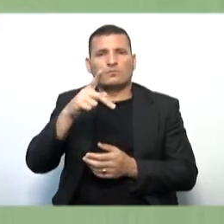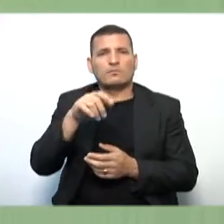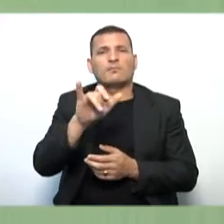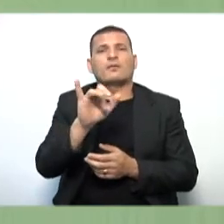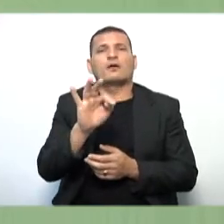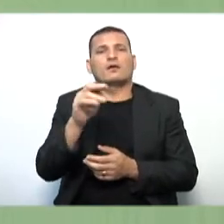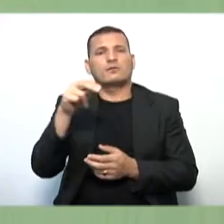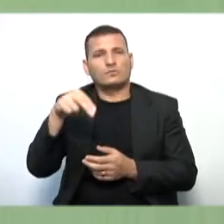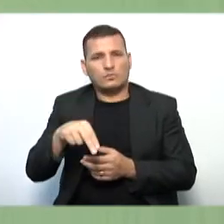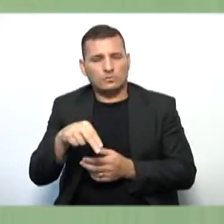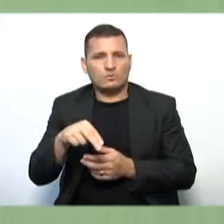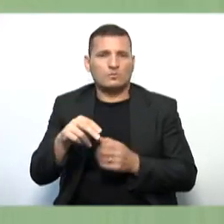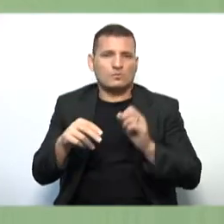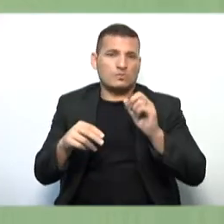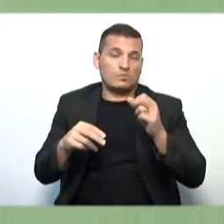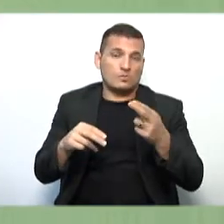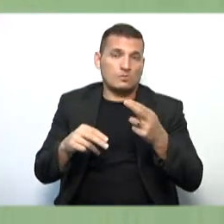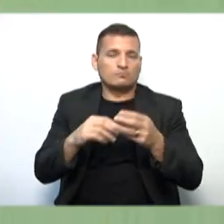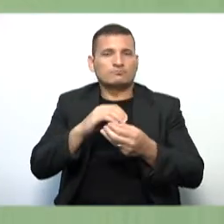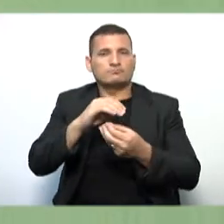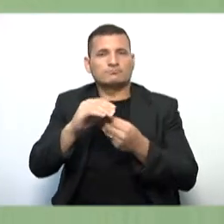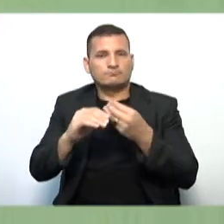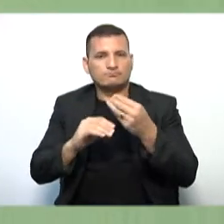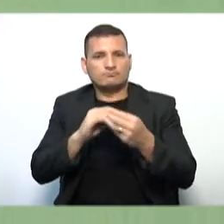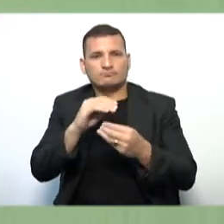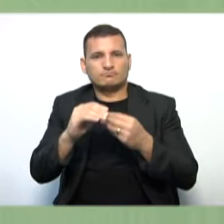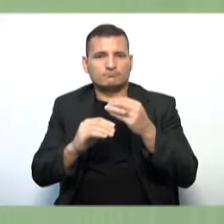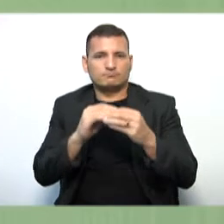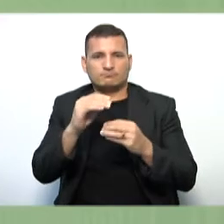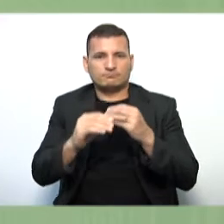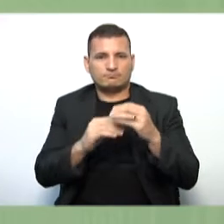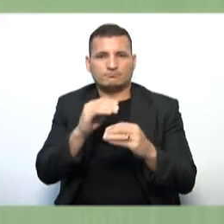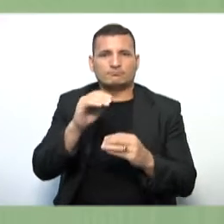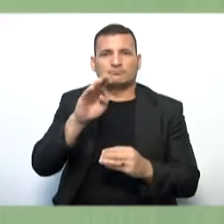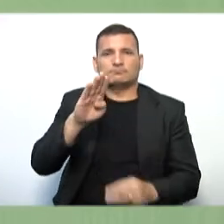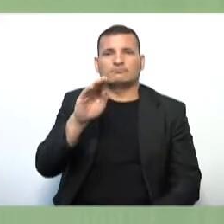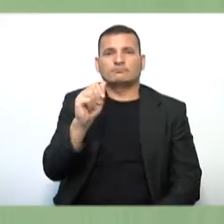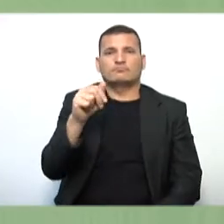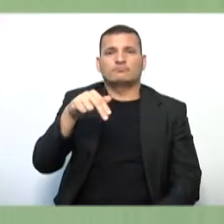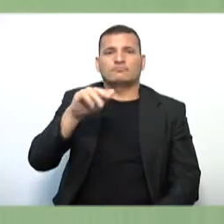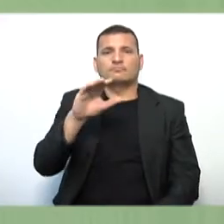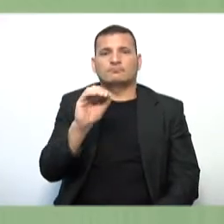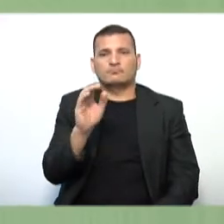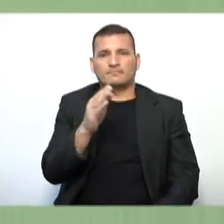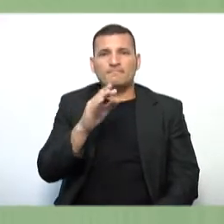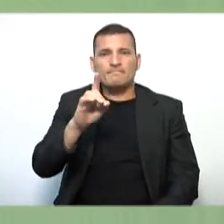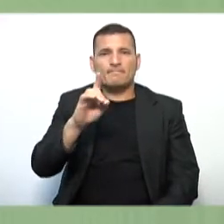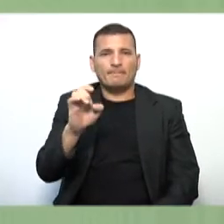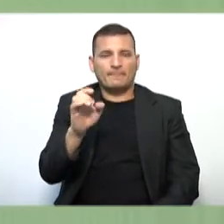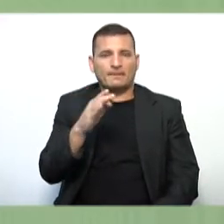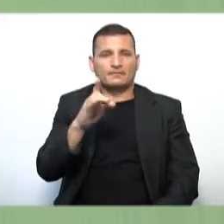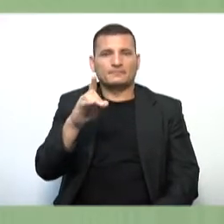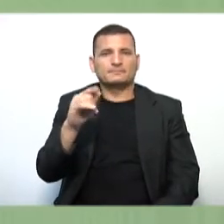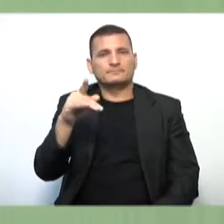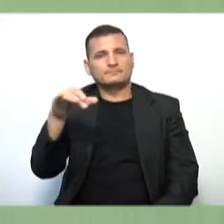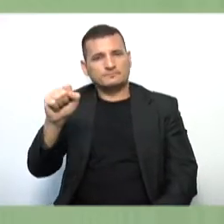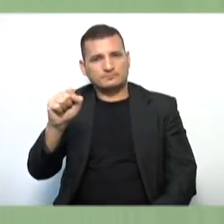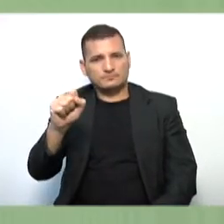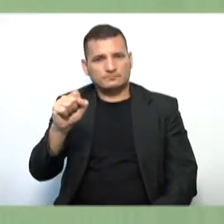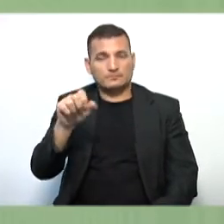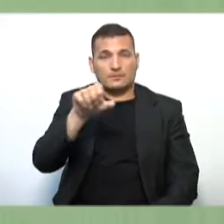ou é de um banco de dados com SQL, né, professora? Exatamente. Então, tudo isso são softwares de